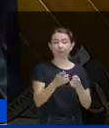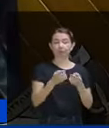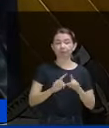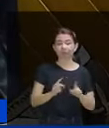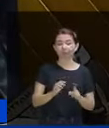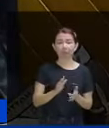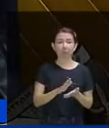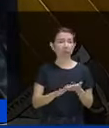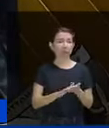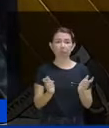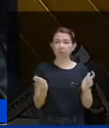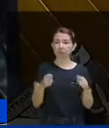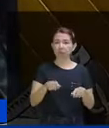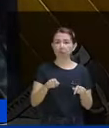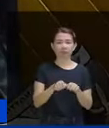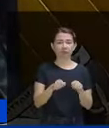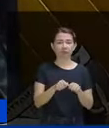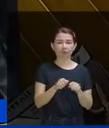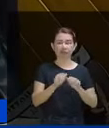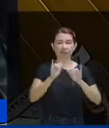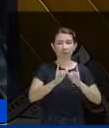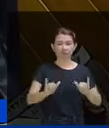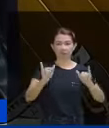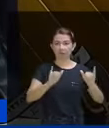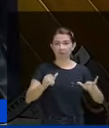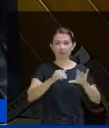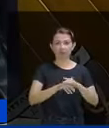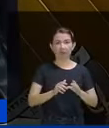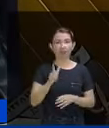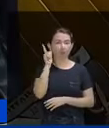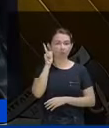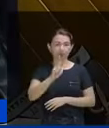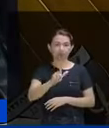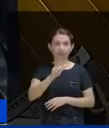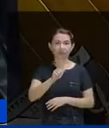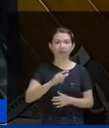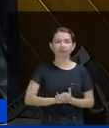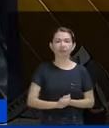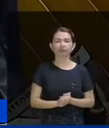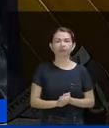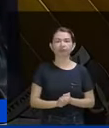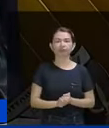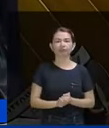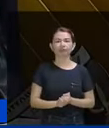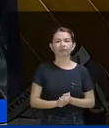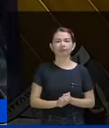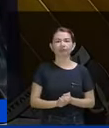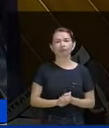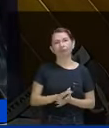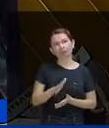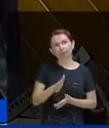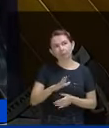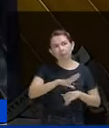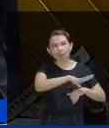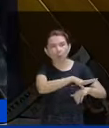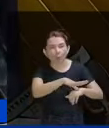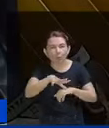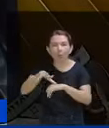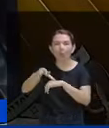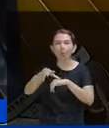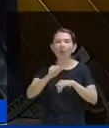nada se poderia fazer como atos de campanha que fosse capaz de arrebanhar significativa ou mesmo razoável